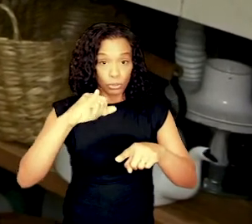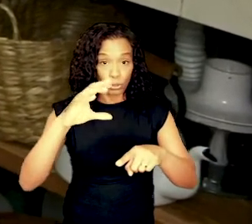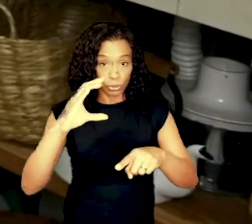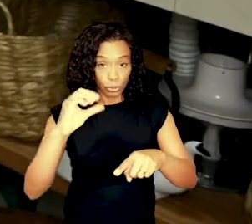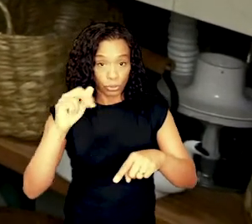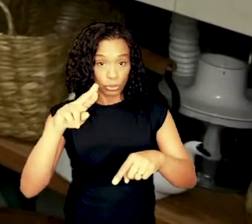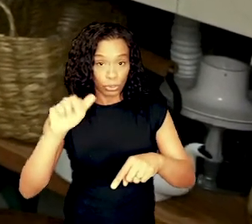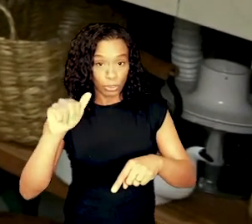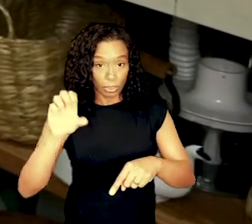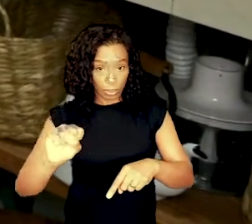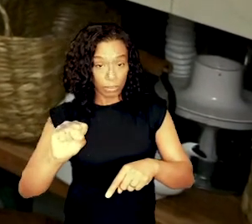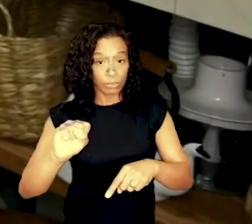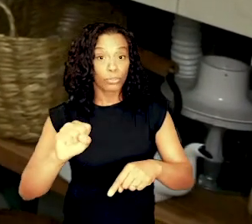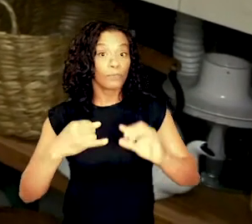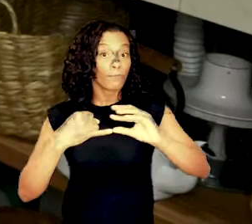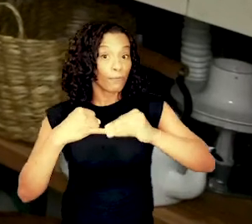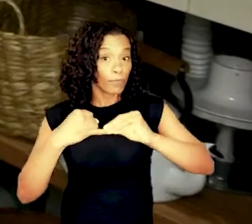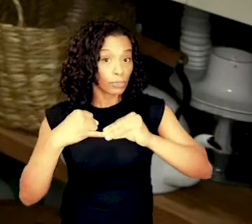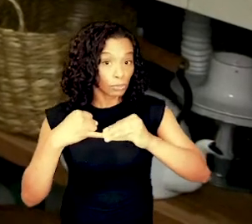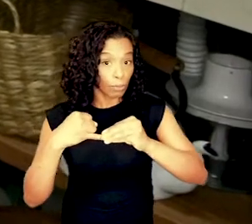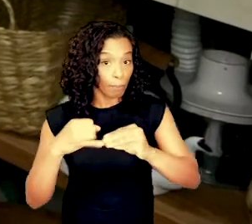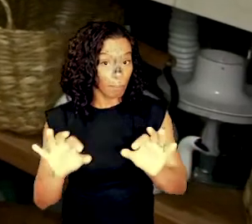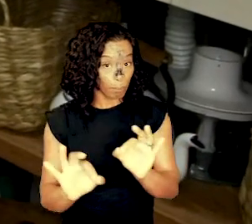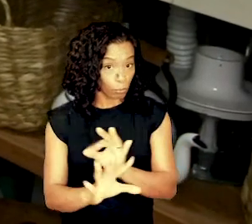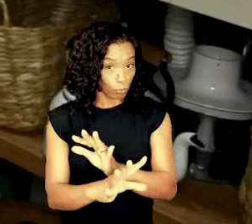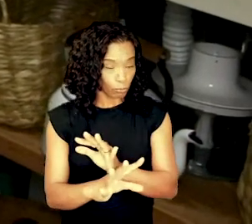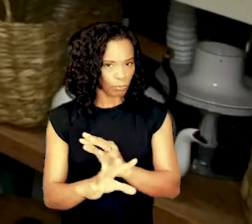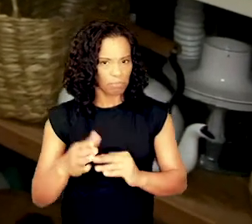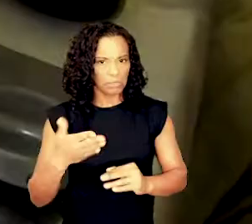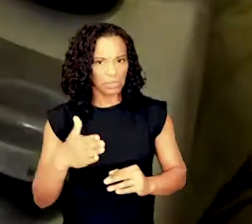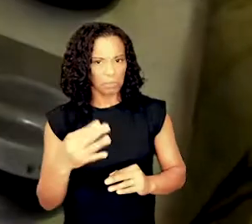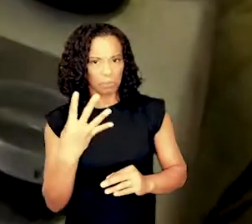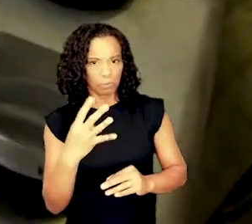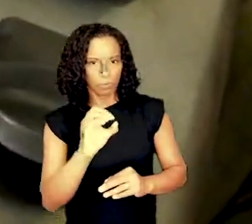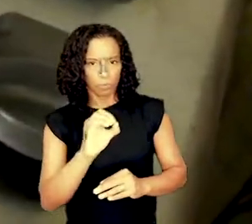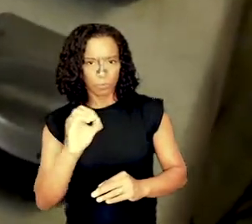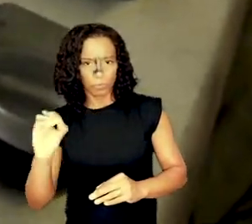cozido, que dá mais ou menos umas 400 gramas, tá? É a hora.